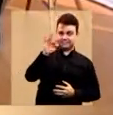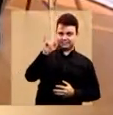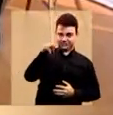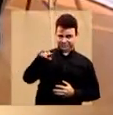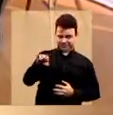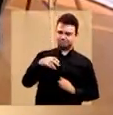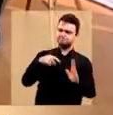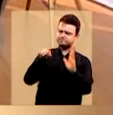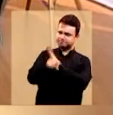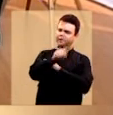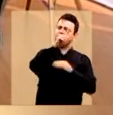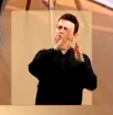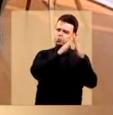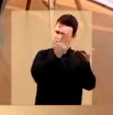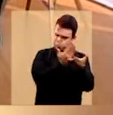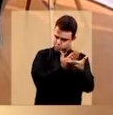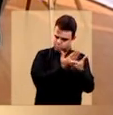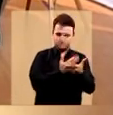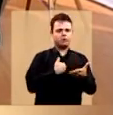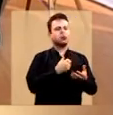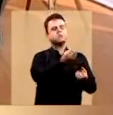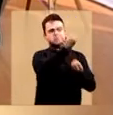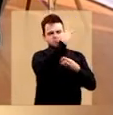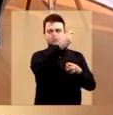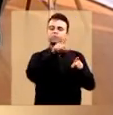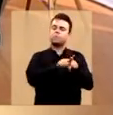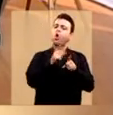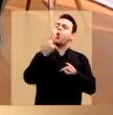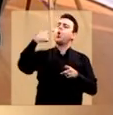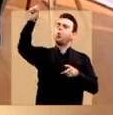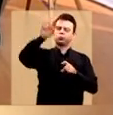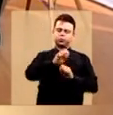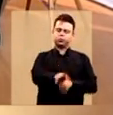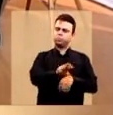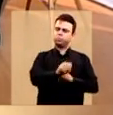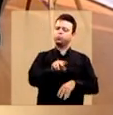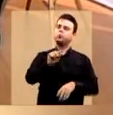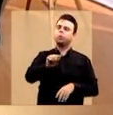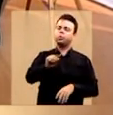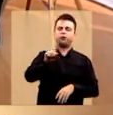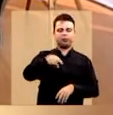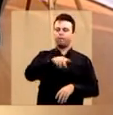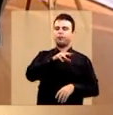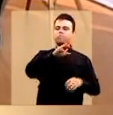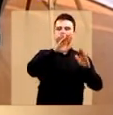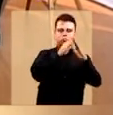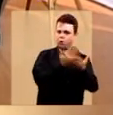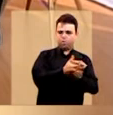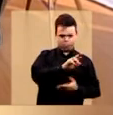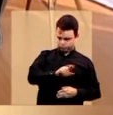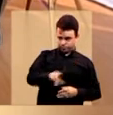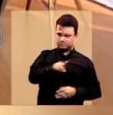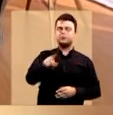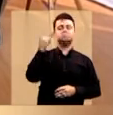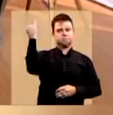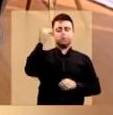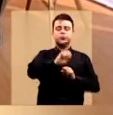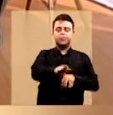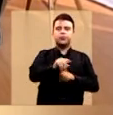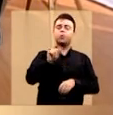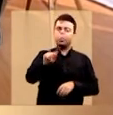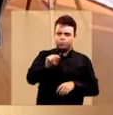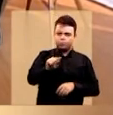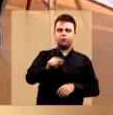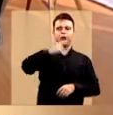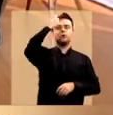de educação formal, mas a gente pode falar também de um outro tipo de educação, que é num espaço do não formal, vamos dizer assim, mas que também é importante, que é a